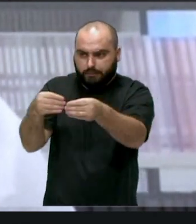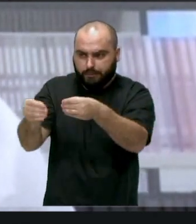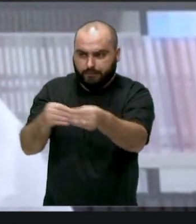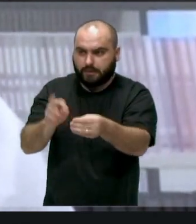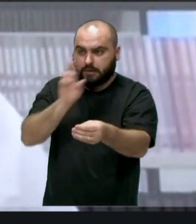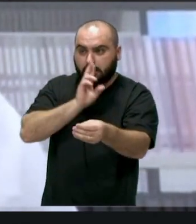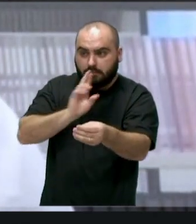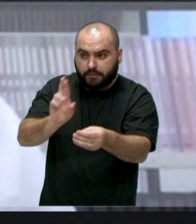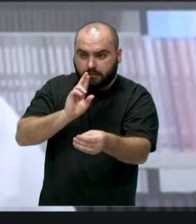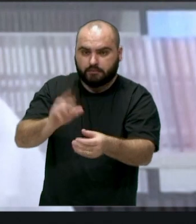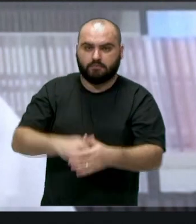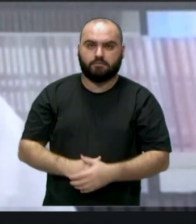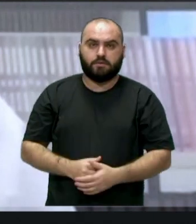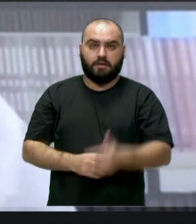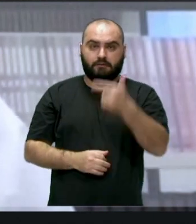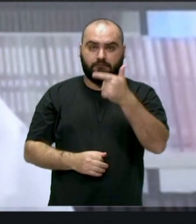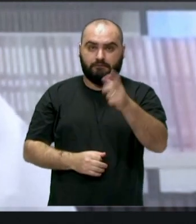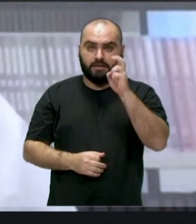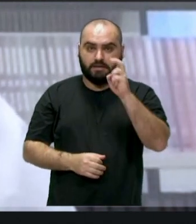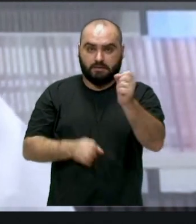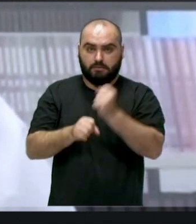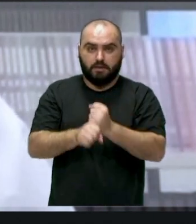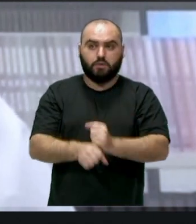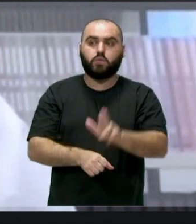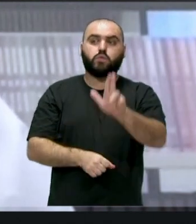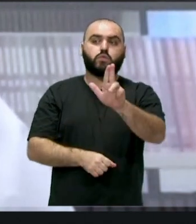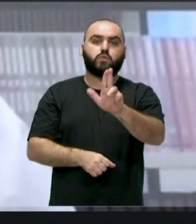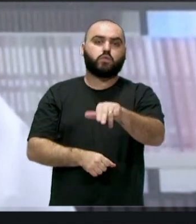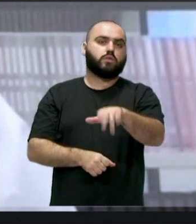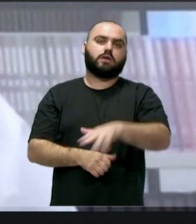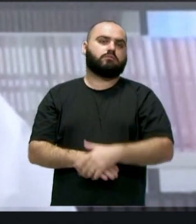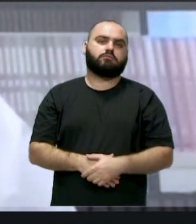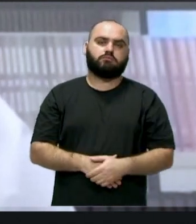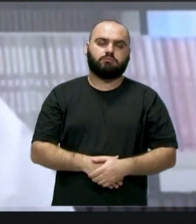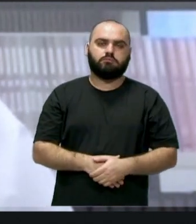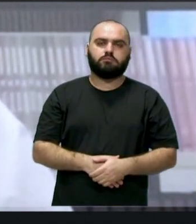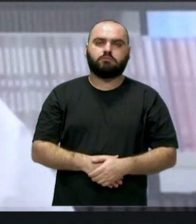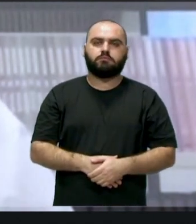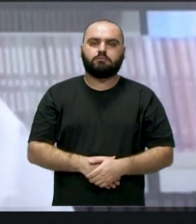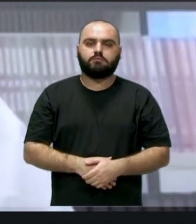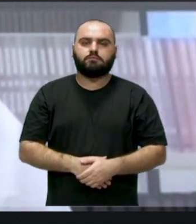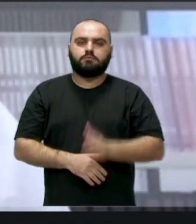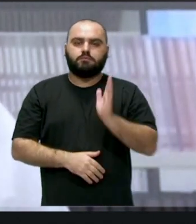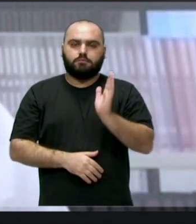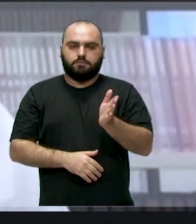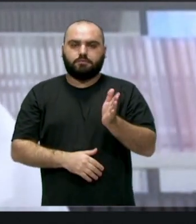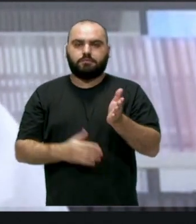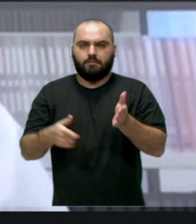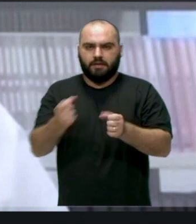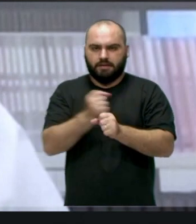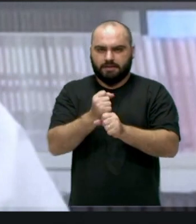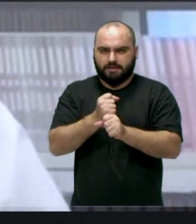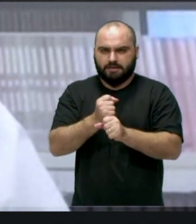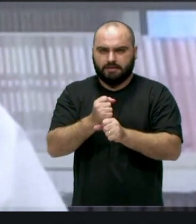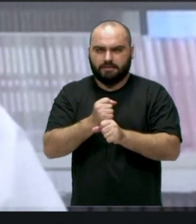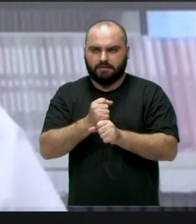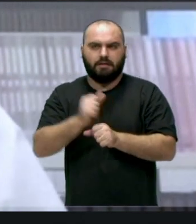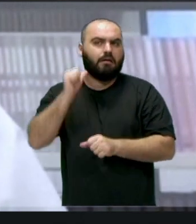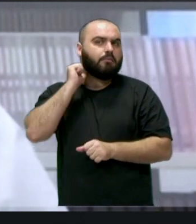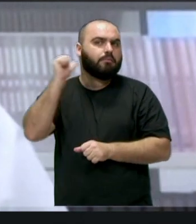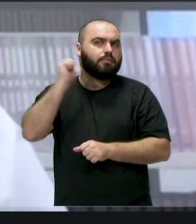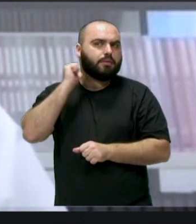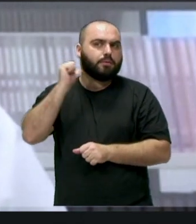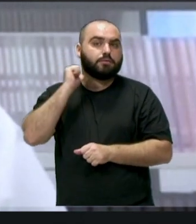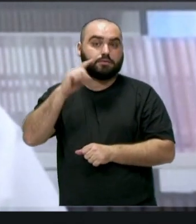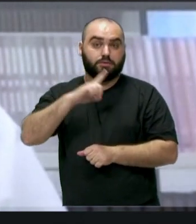eleições. Em 25 anos nunca teve sequer um indício levado a sério. Nós fomos agora, esse ano, em abril deste ano, eu